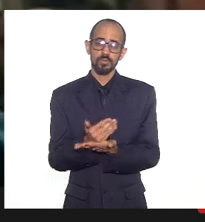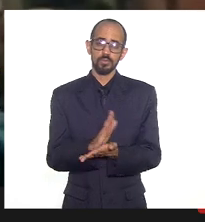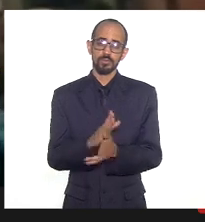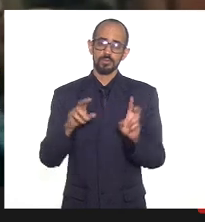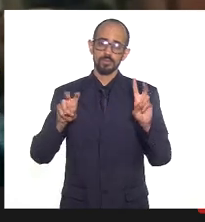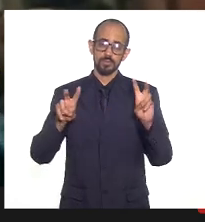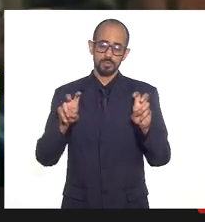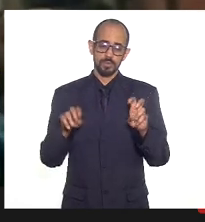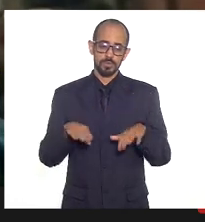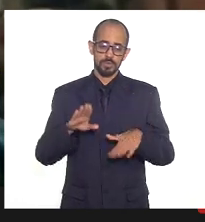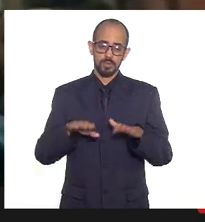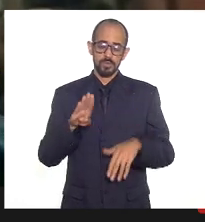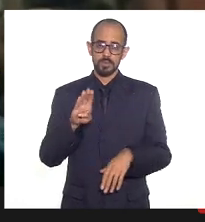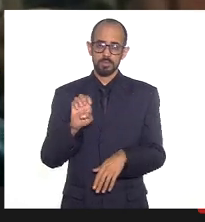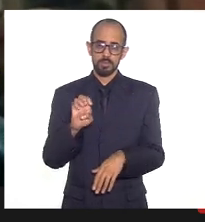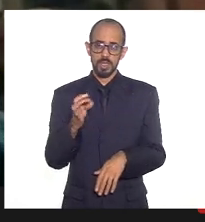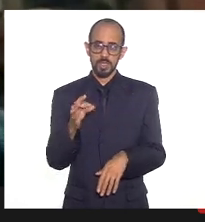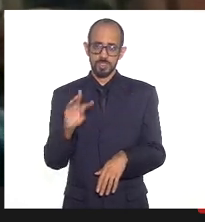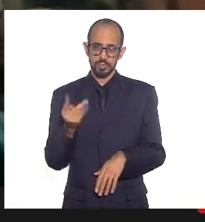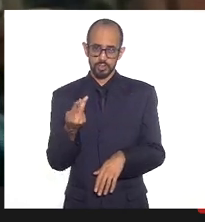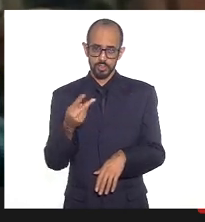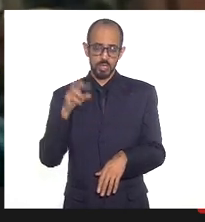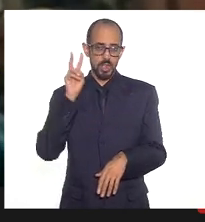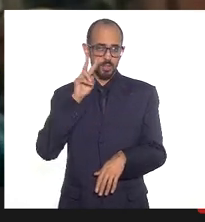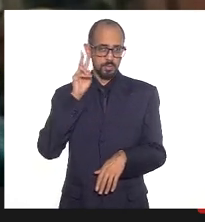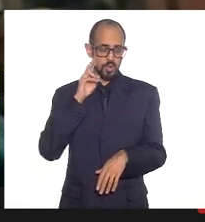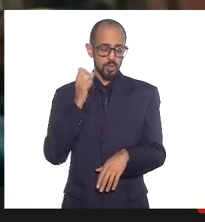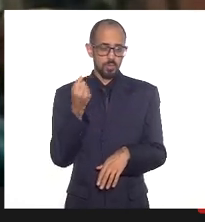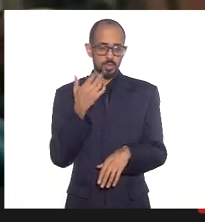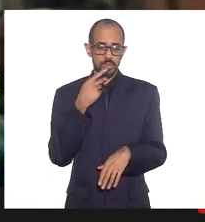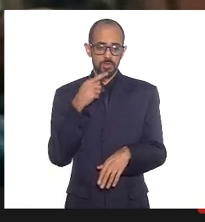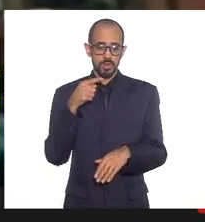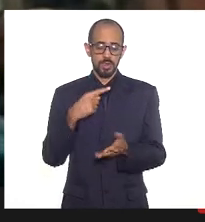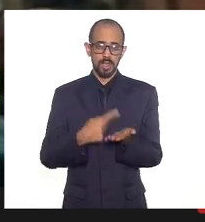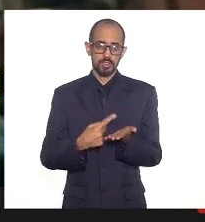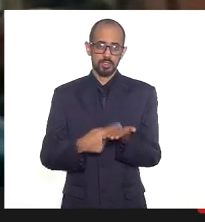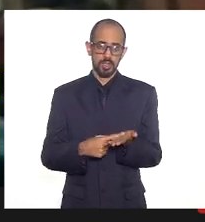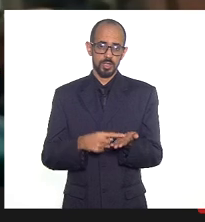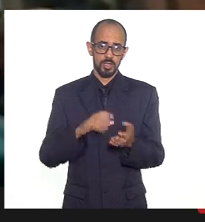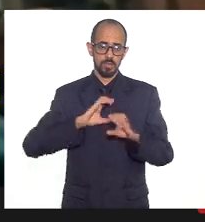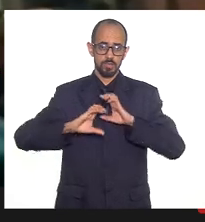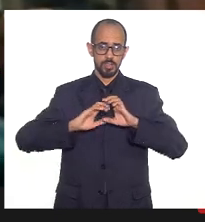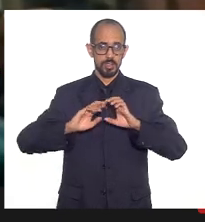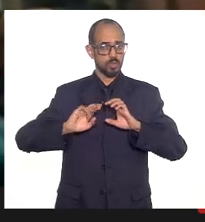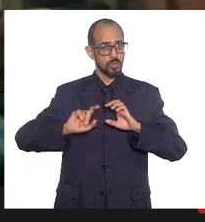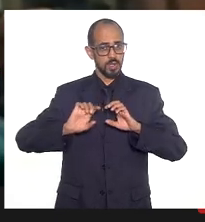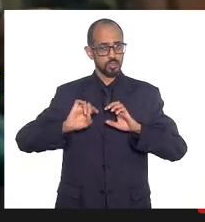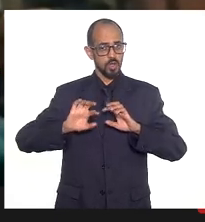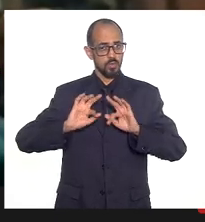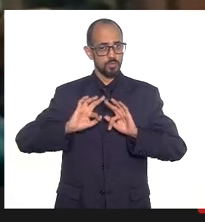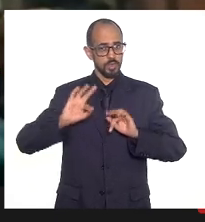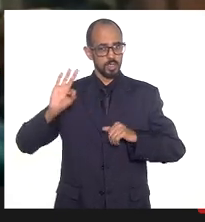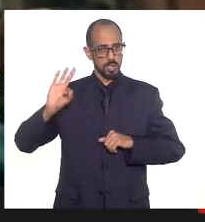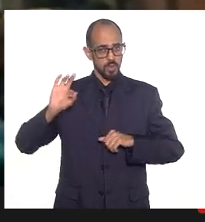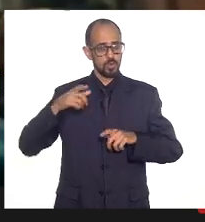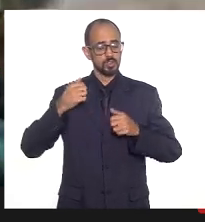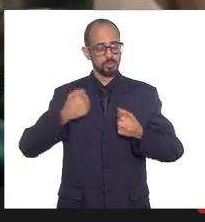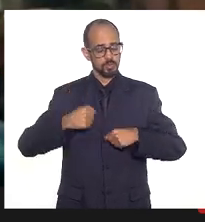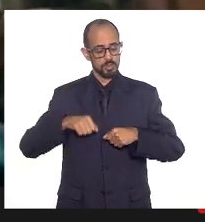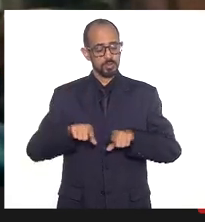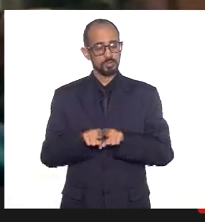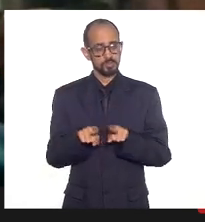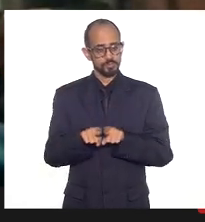acho que a Beth lembrou muito bem quando ela disse que a agenda da comunicação não é só uma agenda federal, a gente precisa implementar isso do ponto de vista de trazer